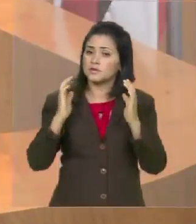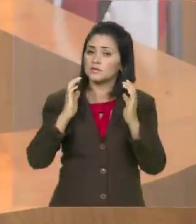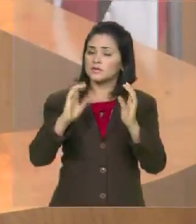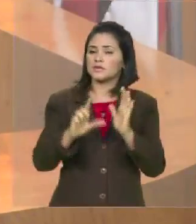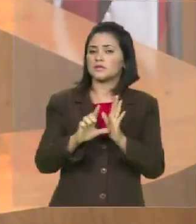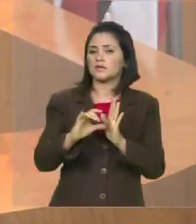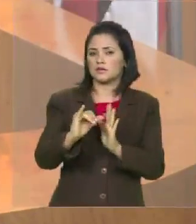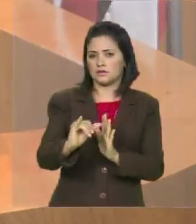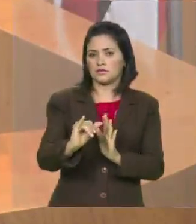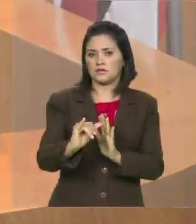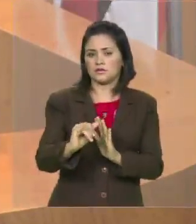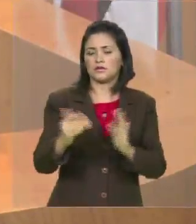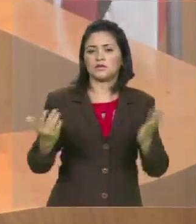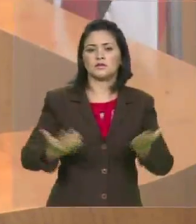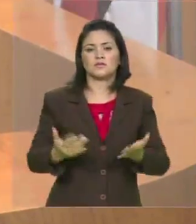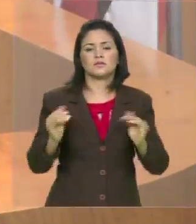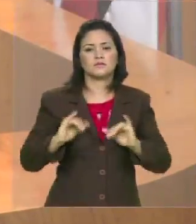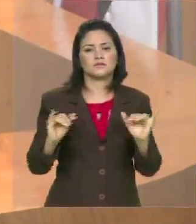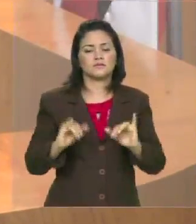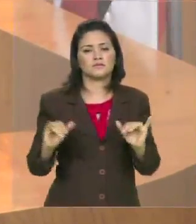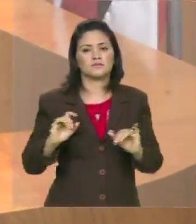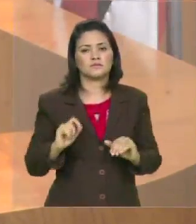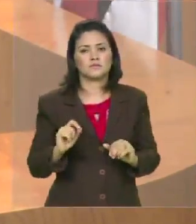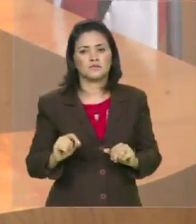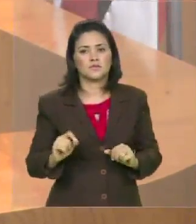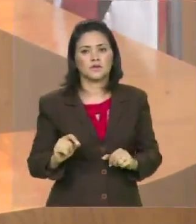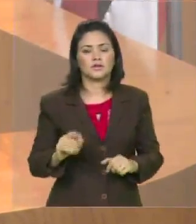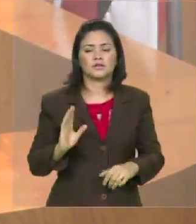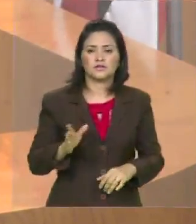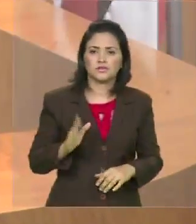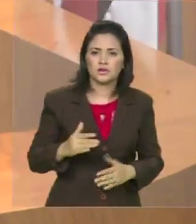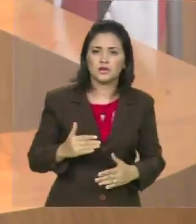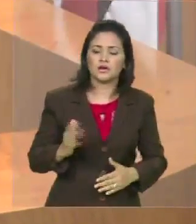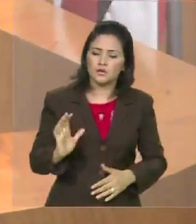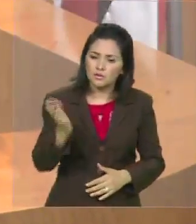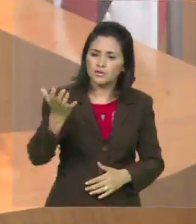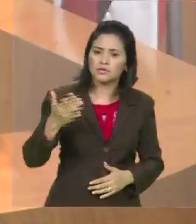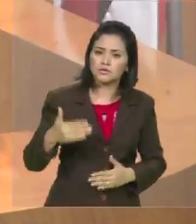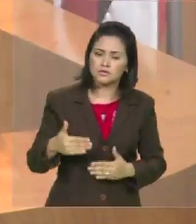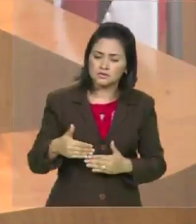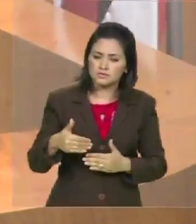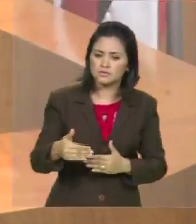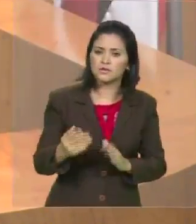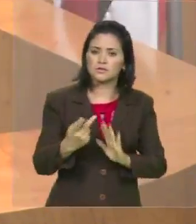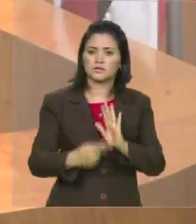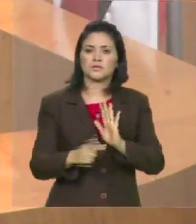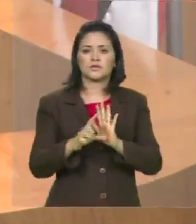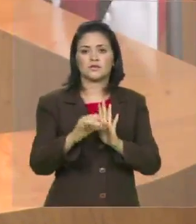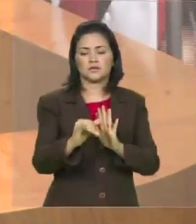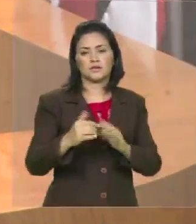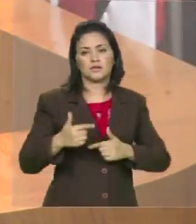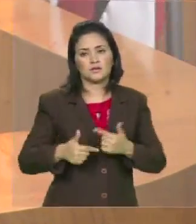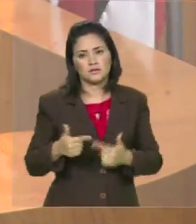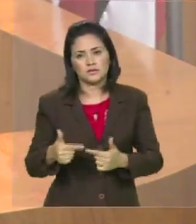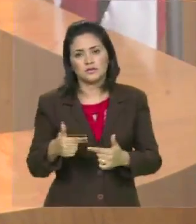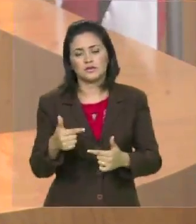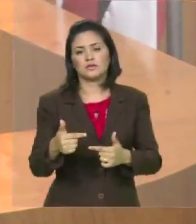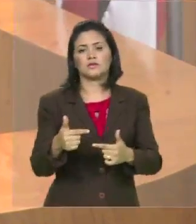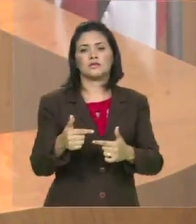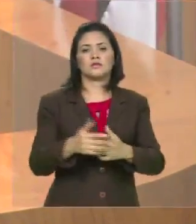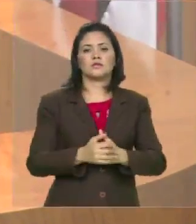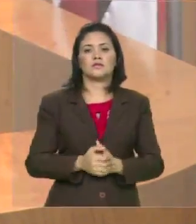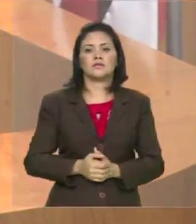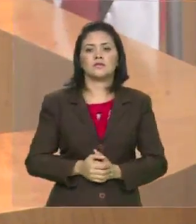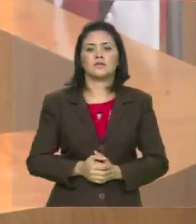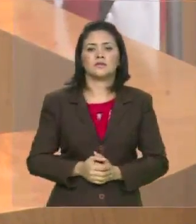aqui eu faço referência a essa iniciativa que já está tramitando, vamos lutar por ela, vamos desenvolver outras iniciativas,